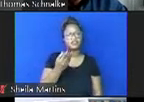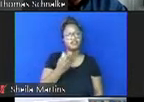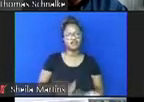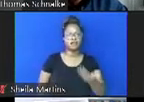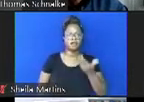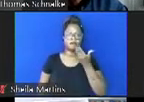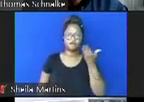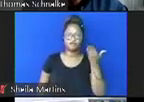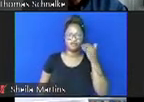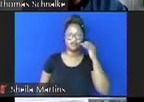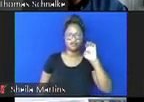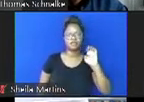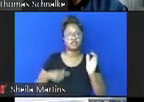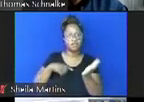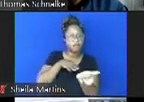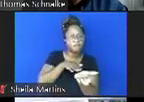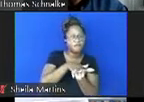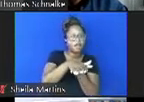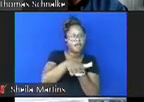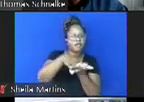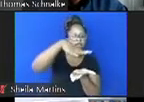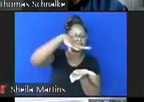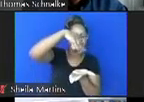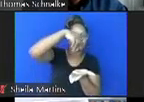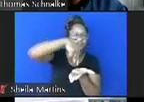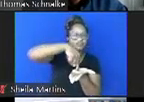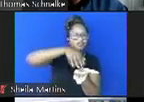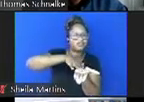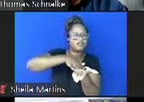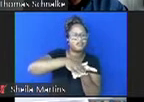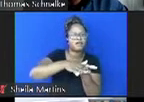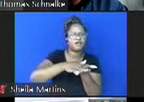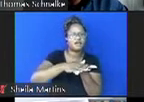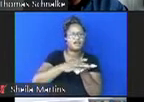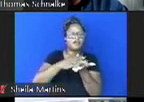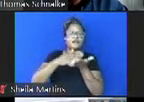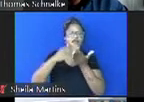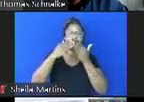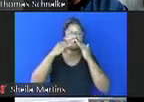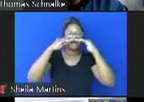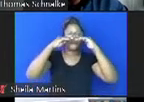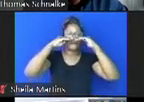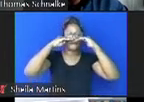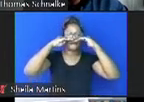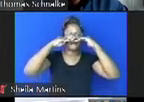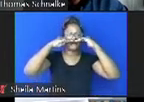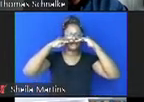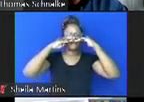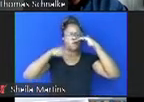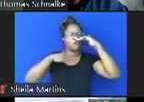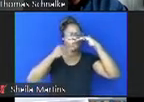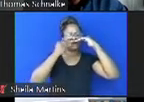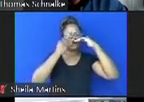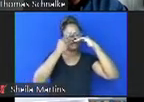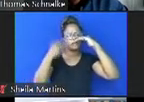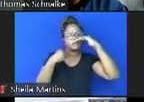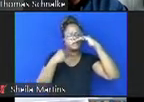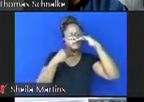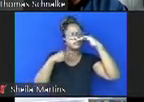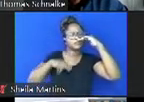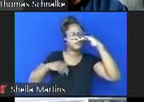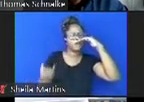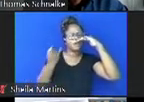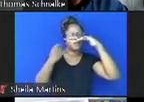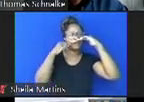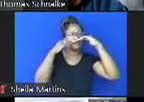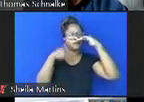ele impresso. A boca, aparentemente, não era importante o suficiente para ser impressa, e então